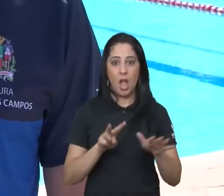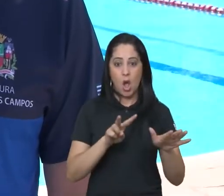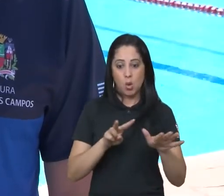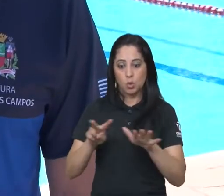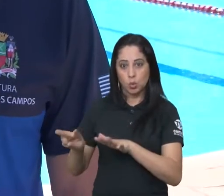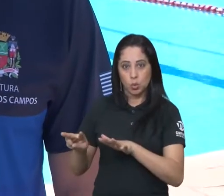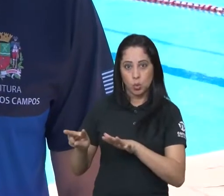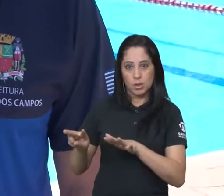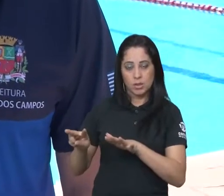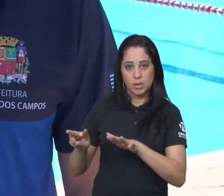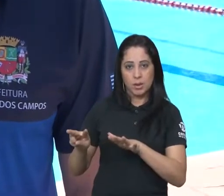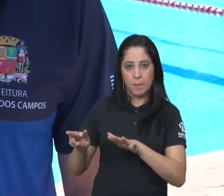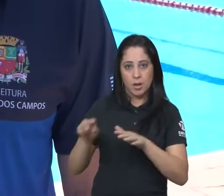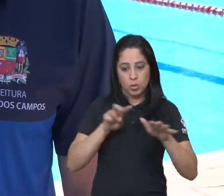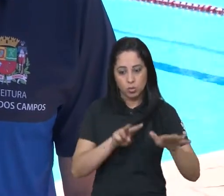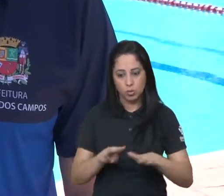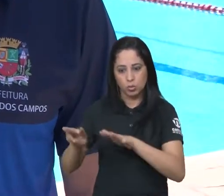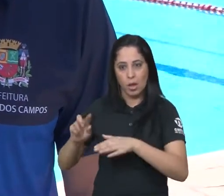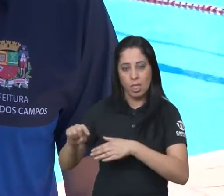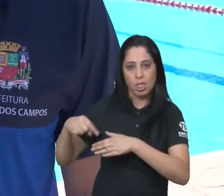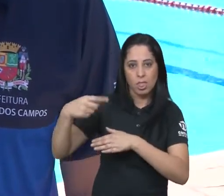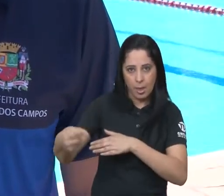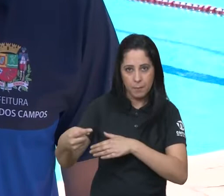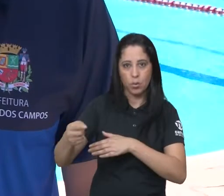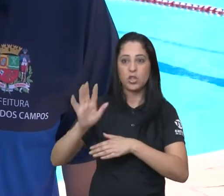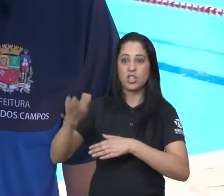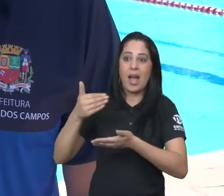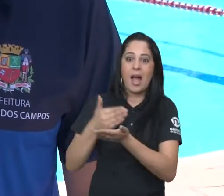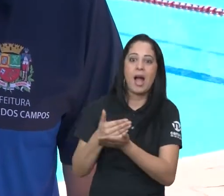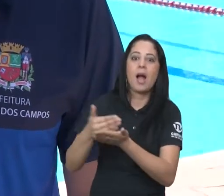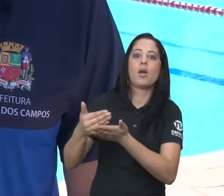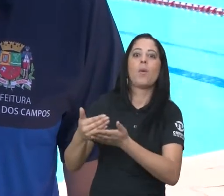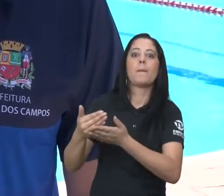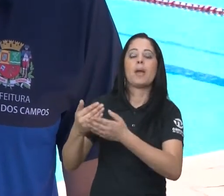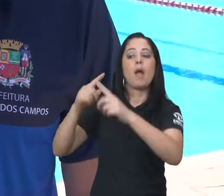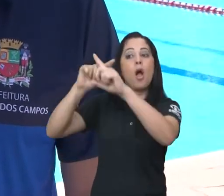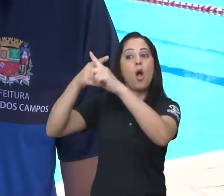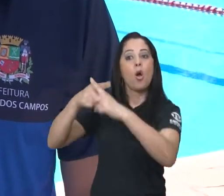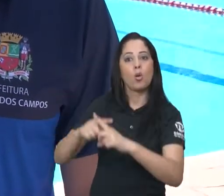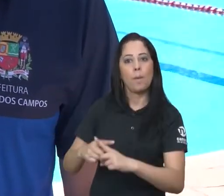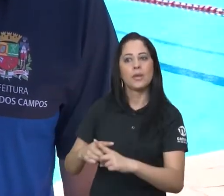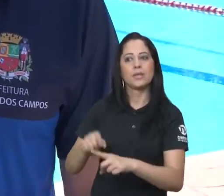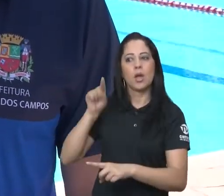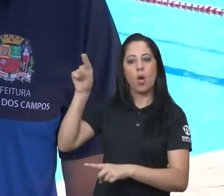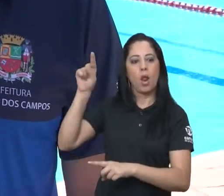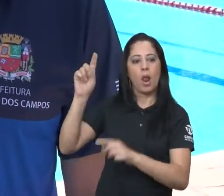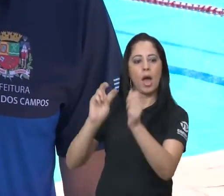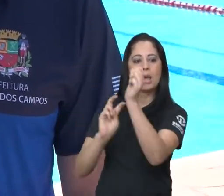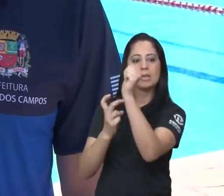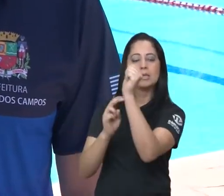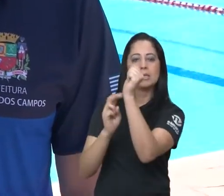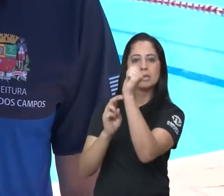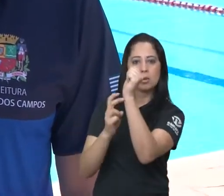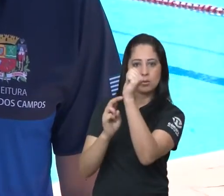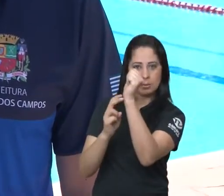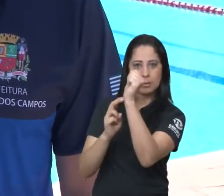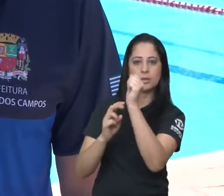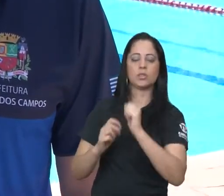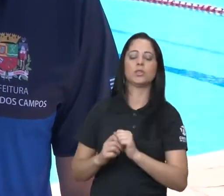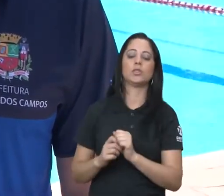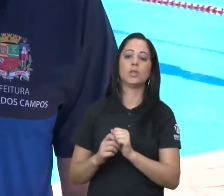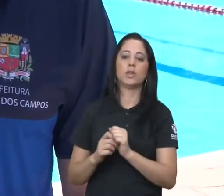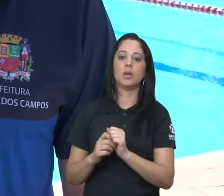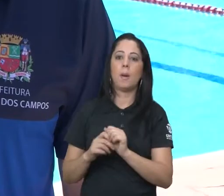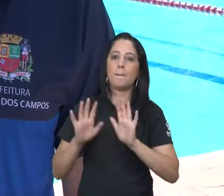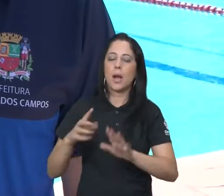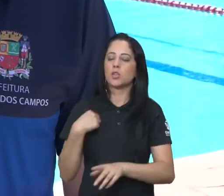2 semanas nós já temos aí a previsão dos Jogos Abertos, que acontece de 13 a 15 na cidade de São Sebastião, os